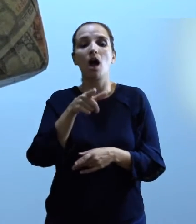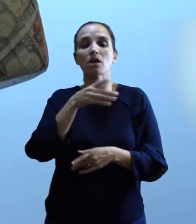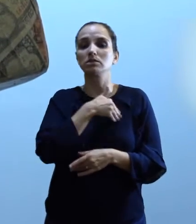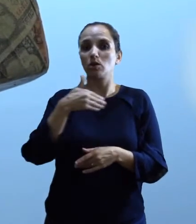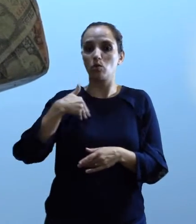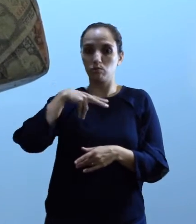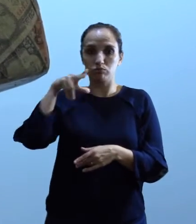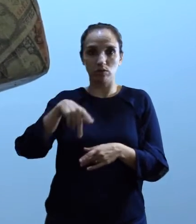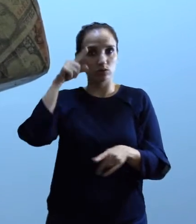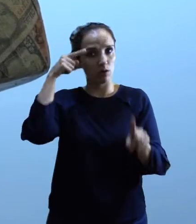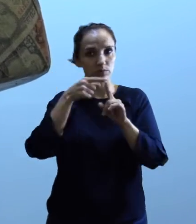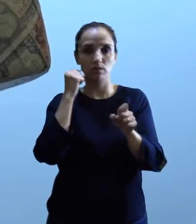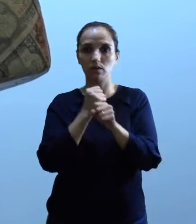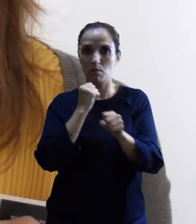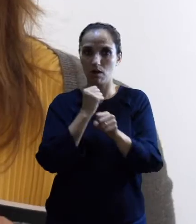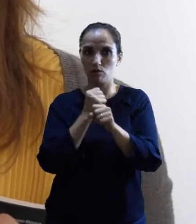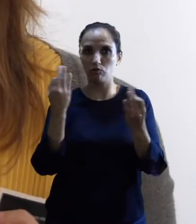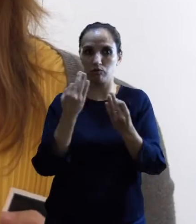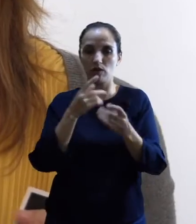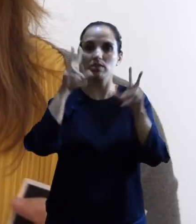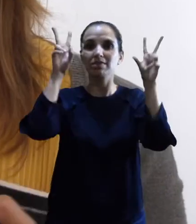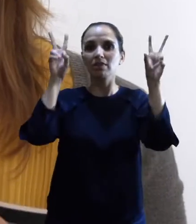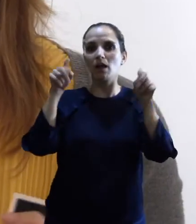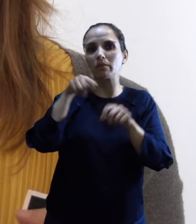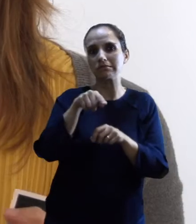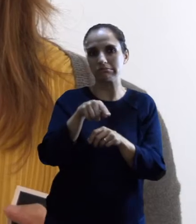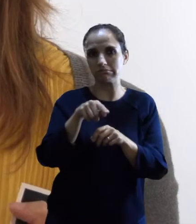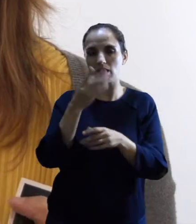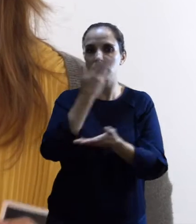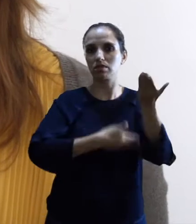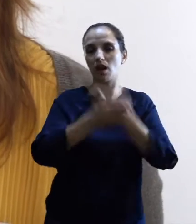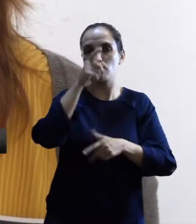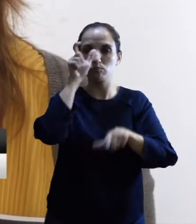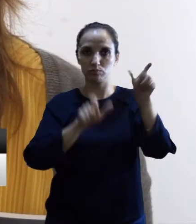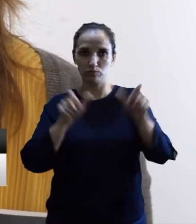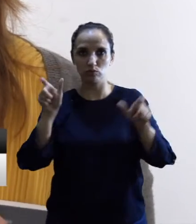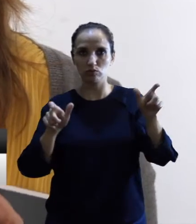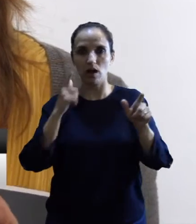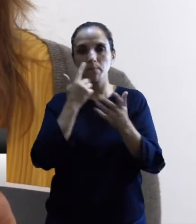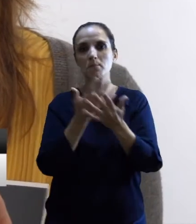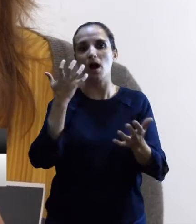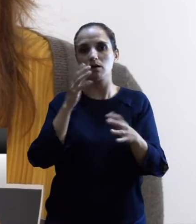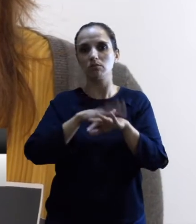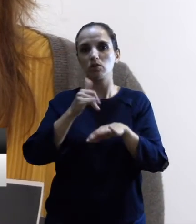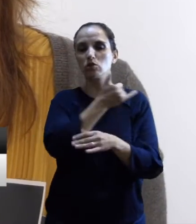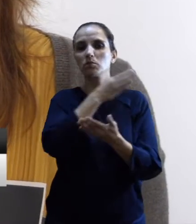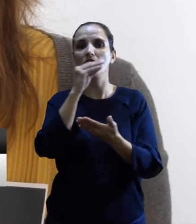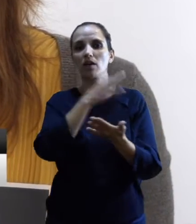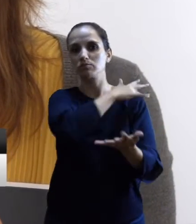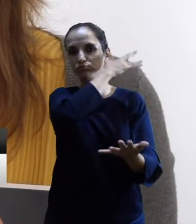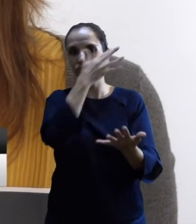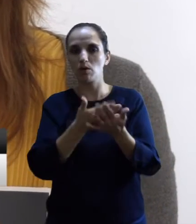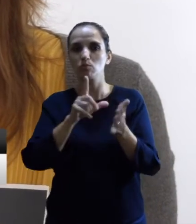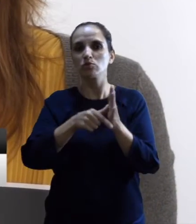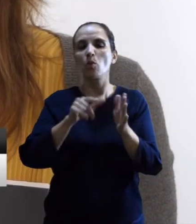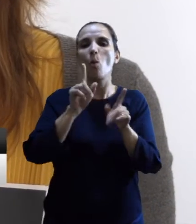A Saúde em Português tem trabalhado esta temática do tráfico de seres humanos, sobretudo desde 2010,